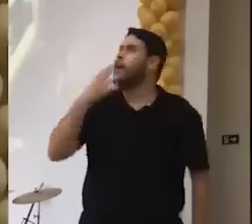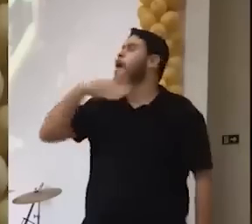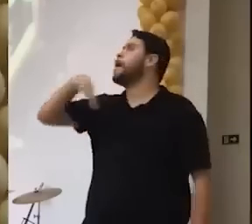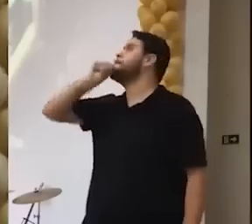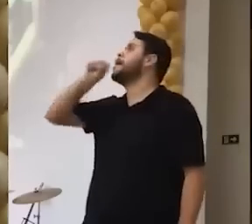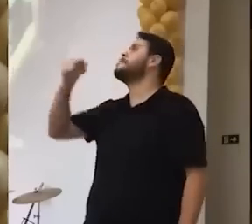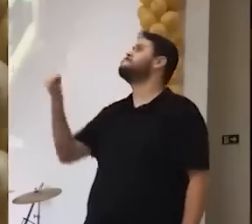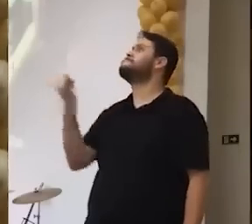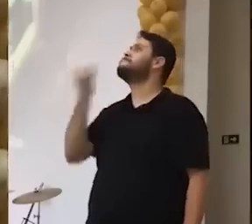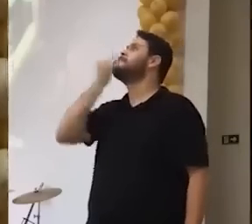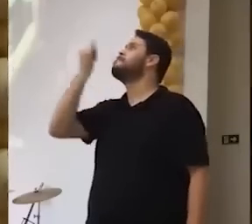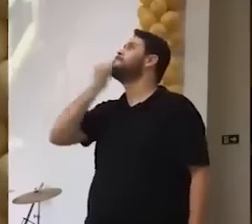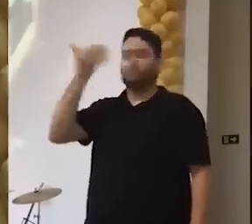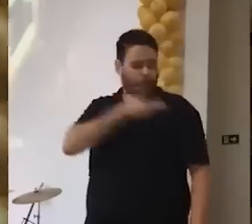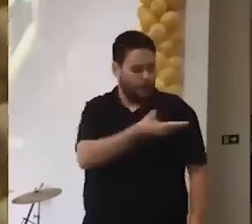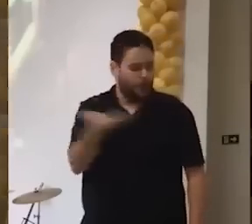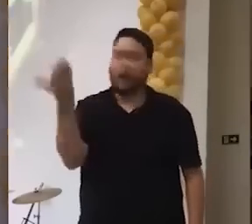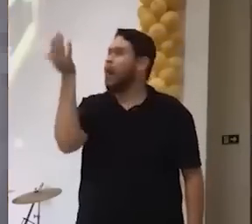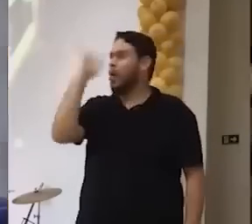porque não sabe o que faz.